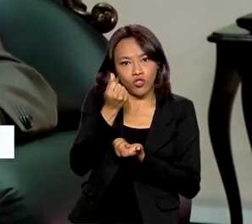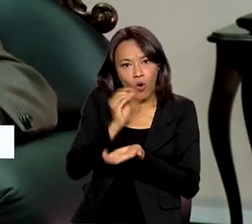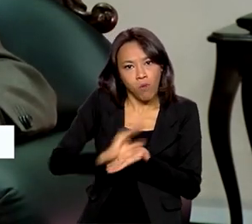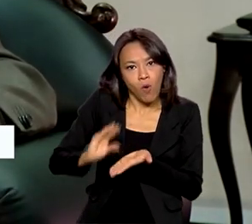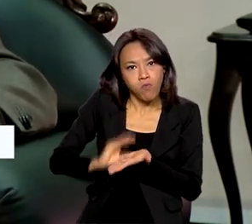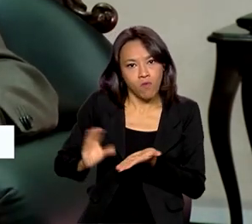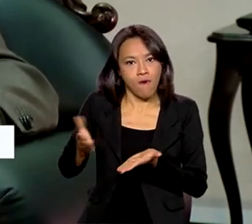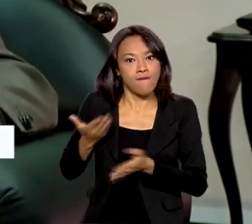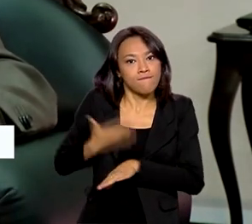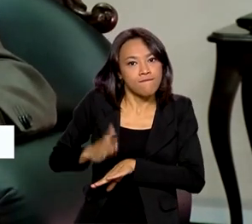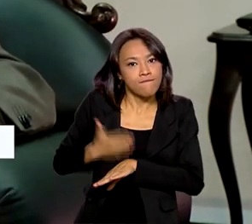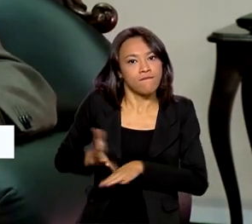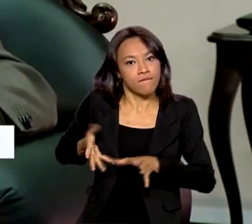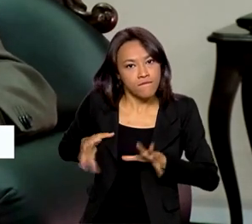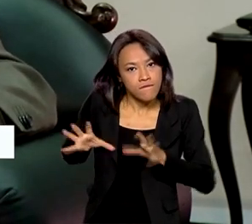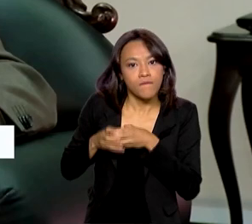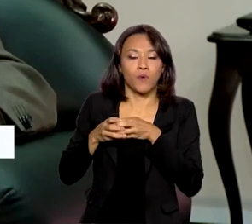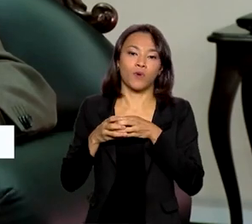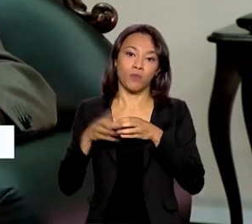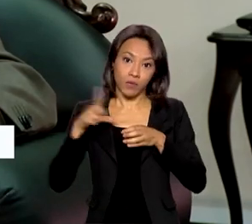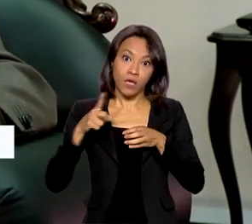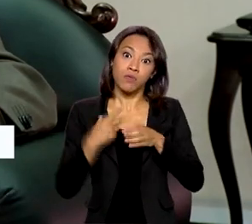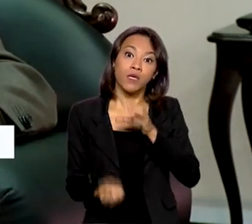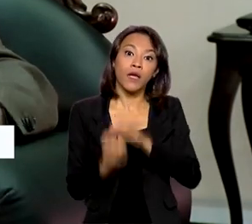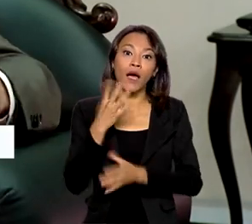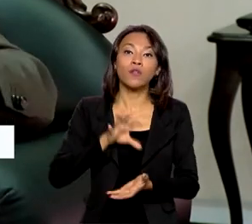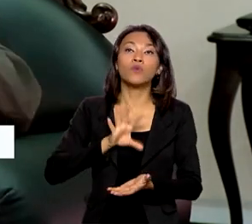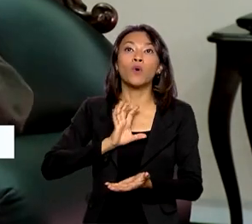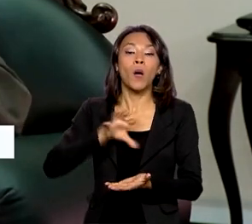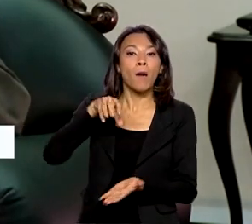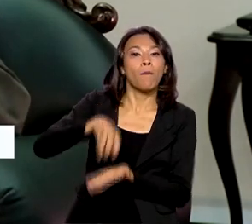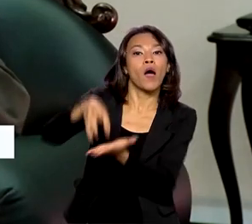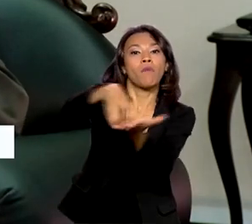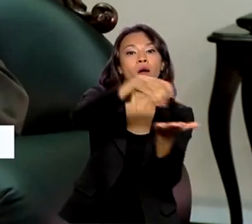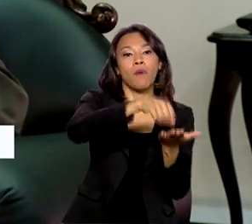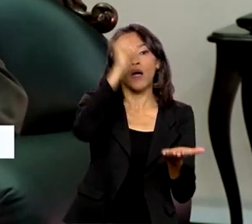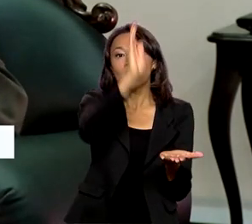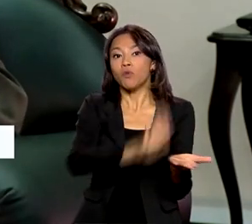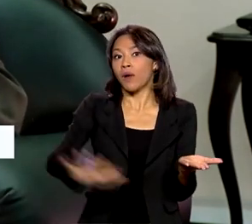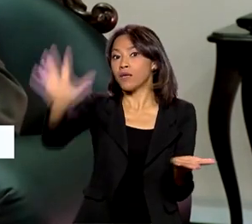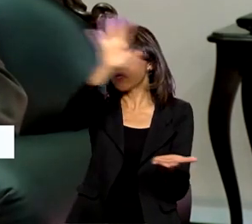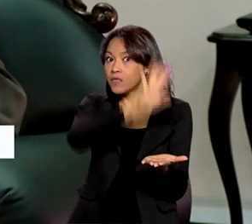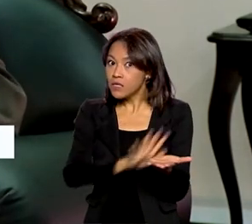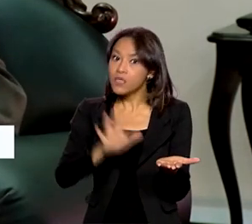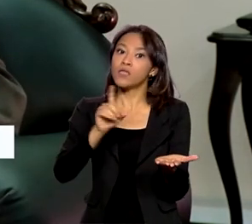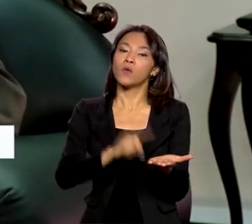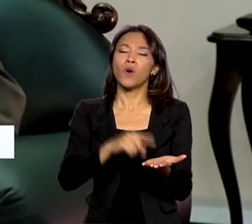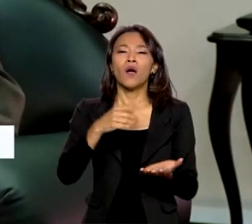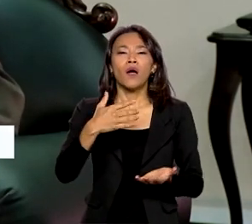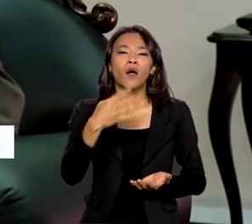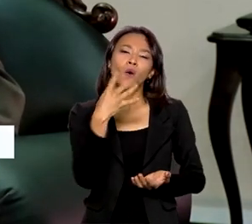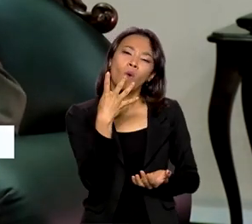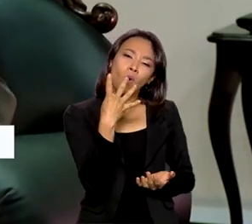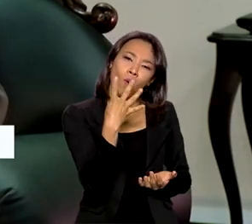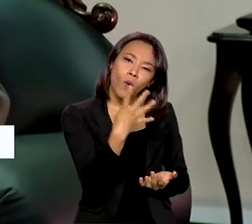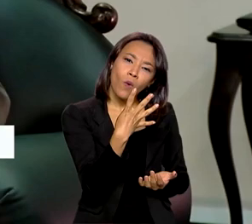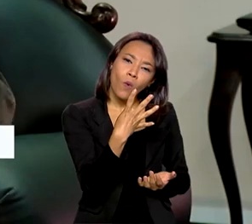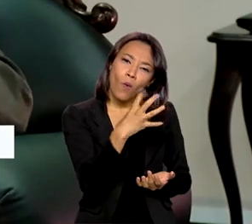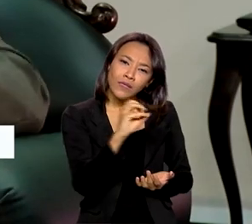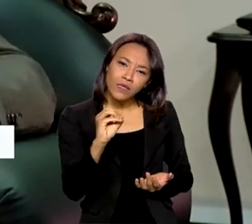esse ano base de inteligência pelo Brasil fechamos um sistema de inteligência com mais de 400